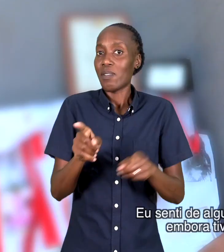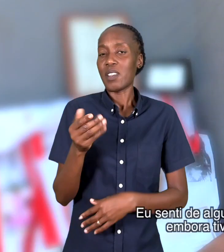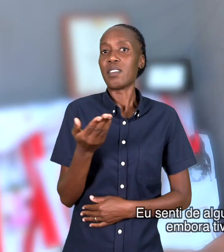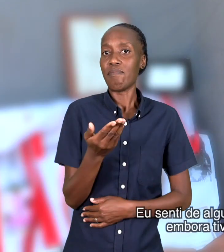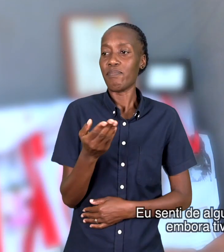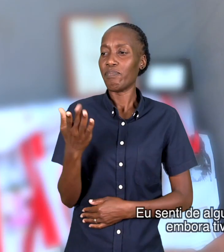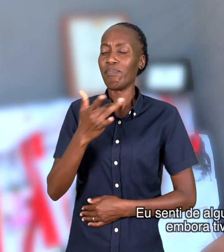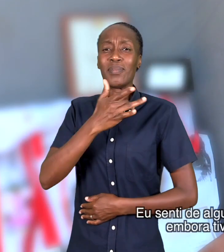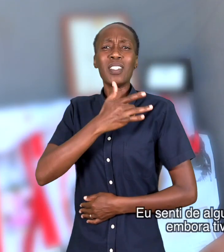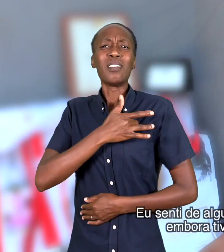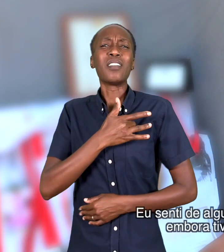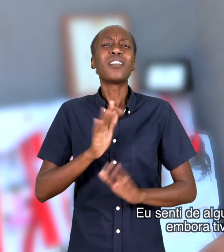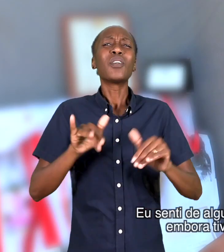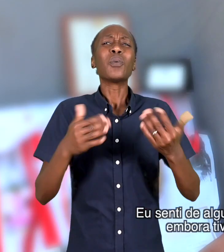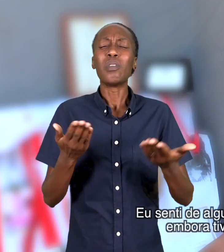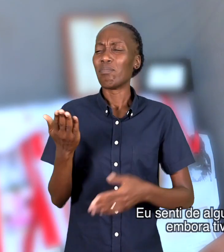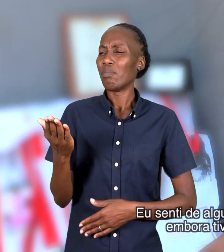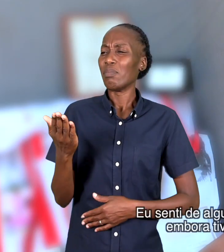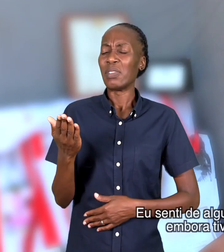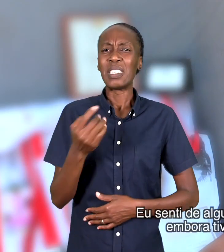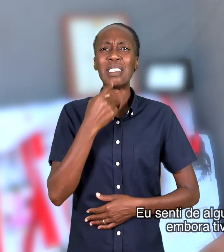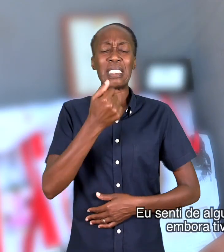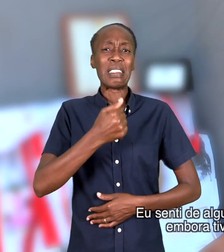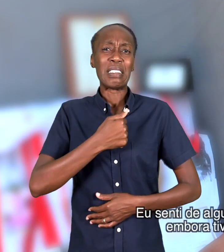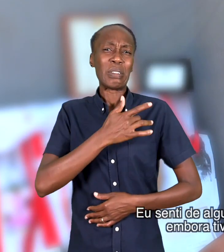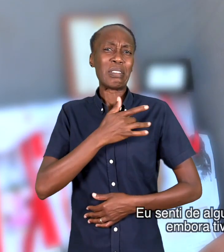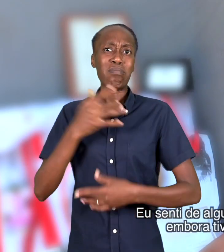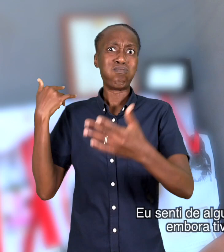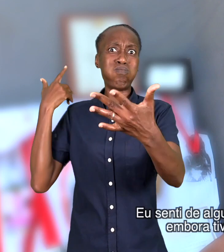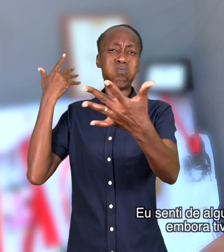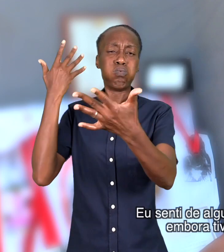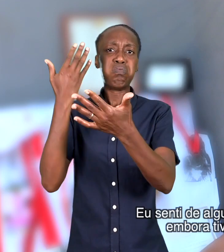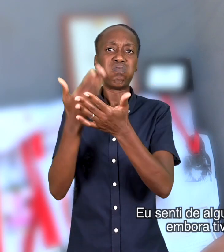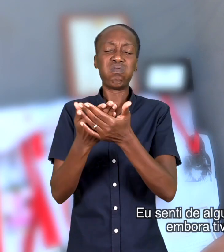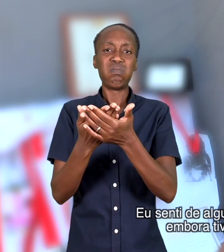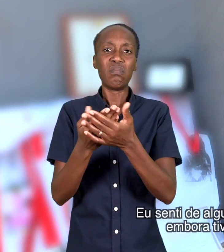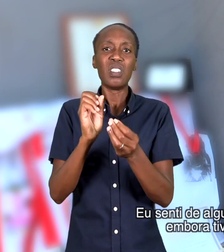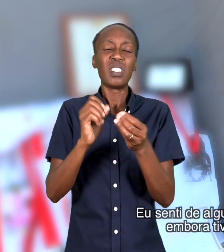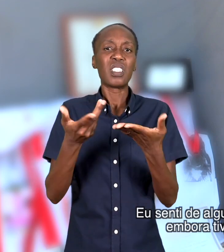Eu senti, de uns tempos para cá, que o atletismo,